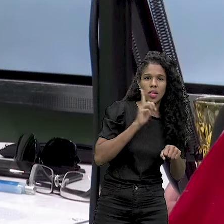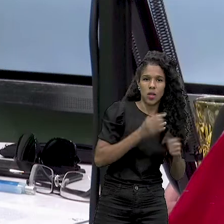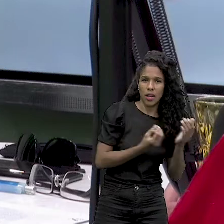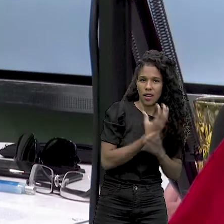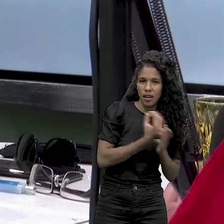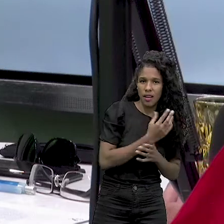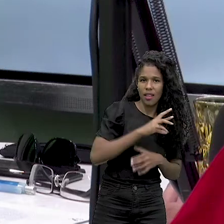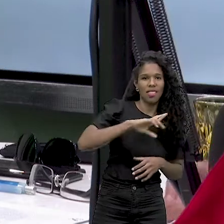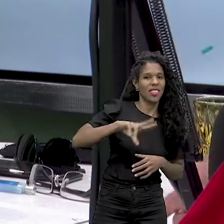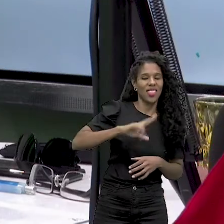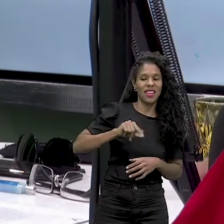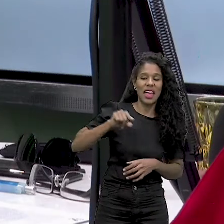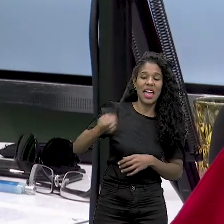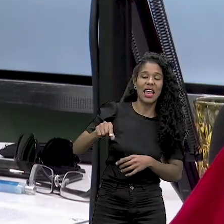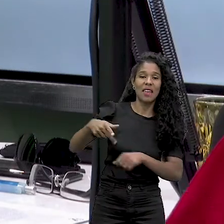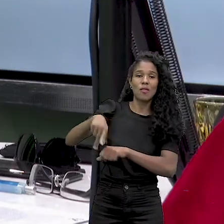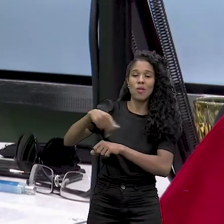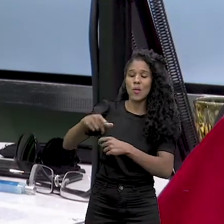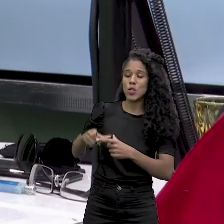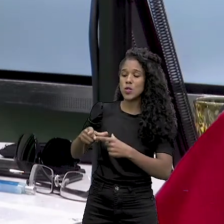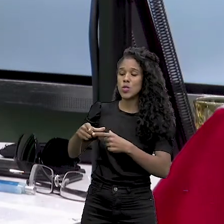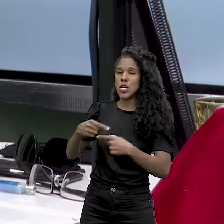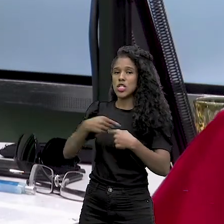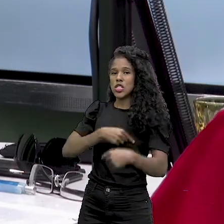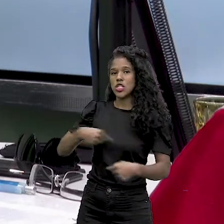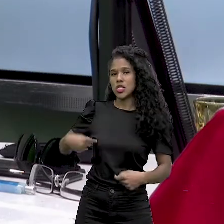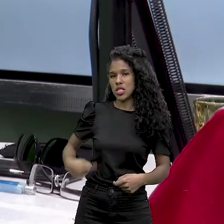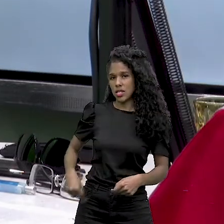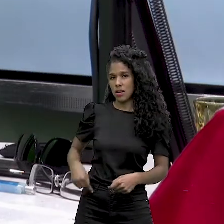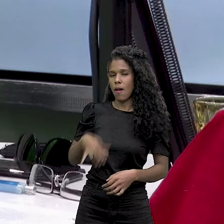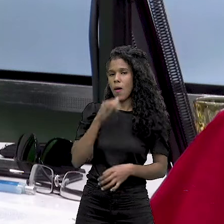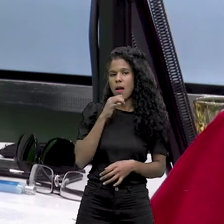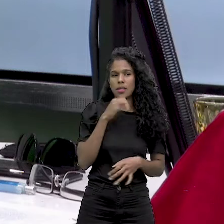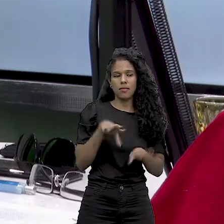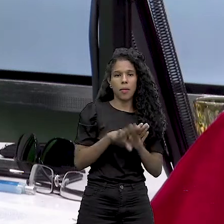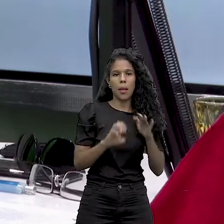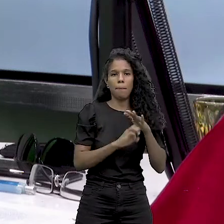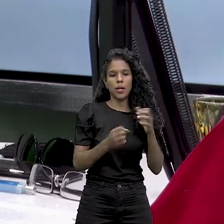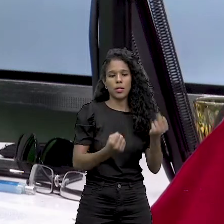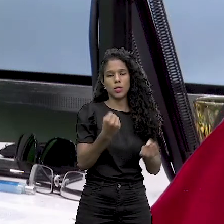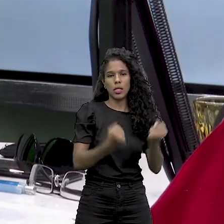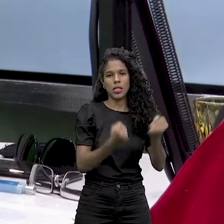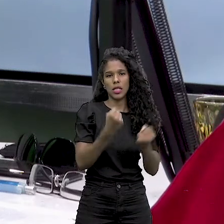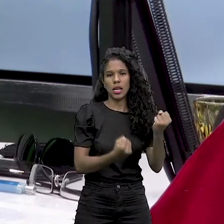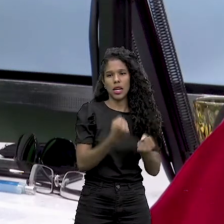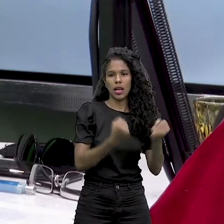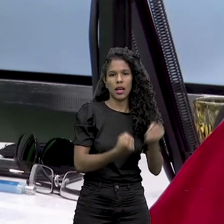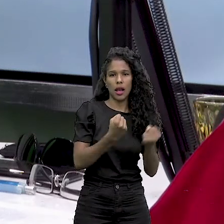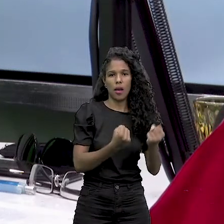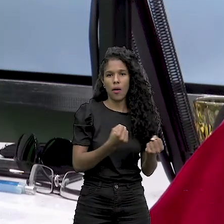fabrica lá na China. A Volkswagen, a empresa é da Alemanha, mas fabrica no Brasil, né? Mão de obra